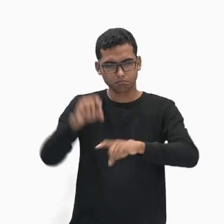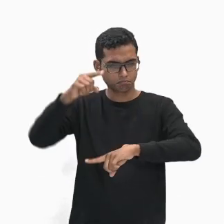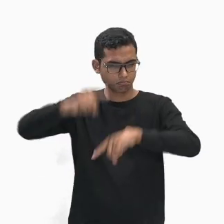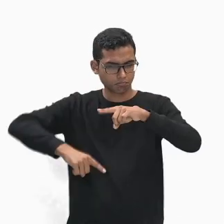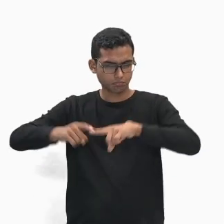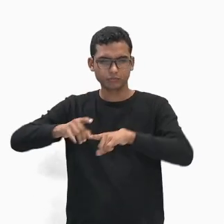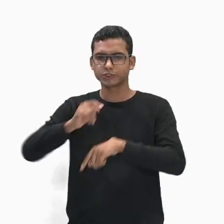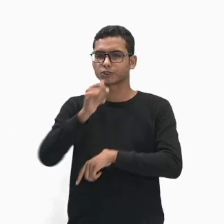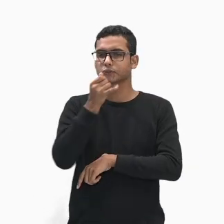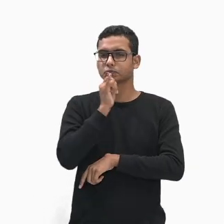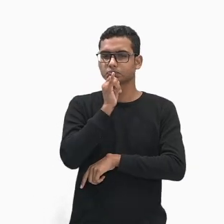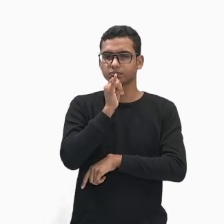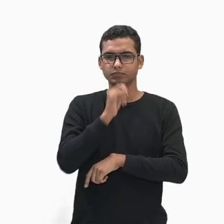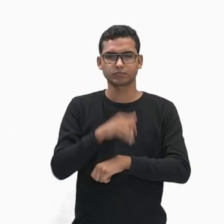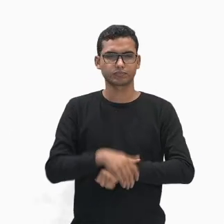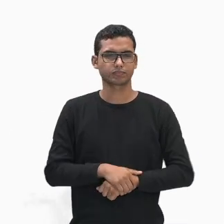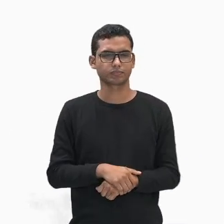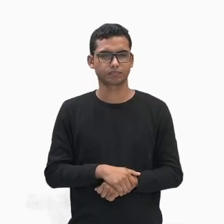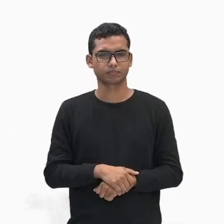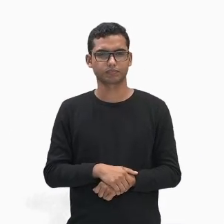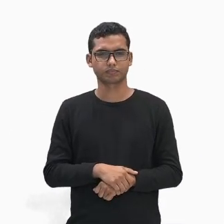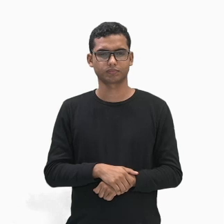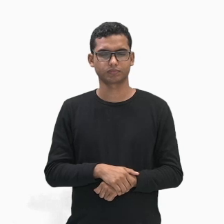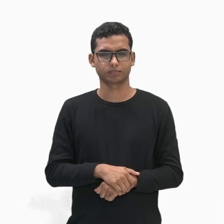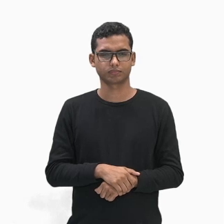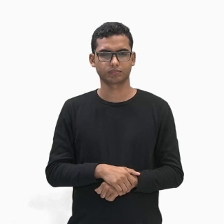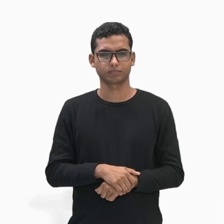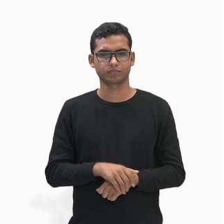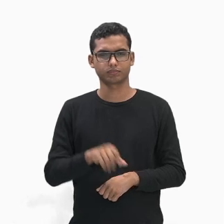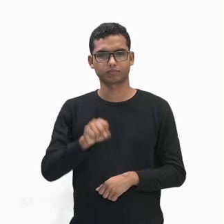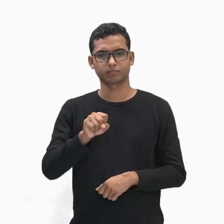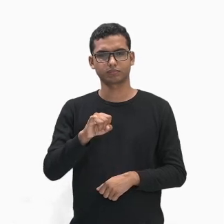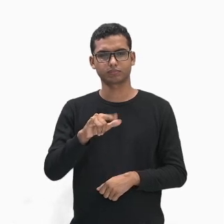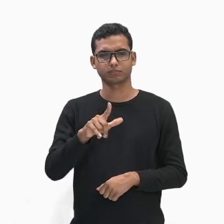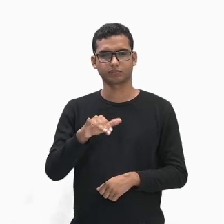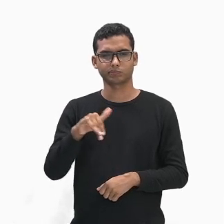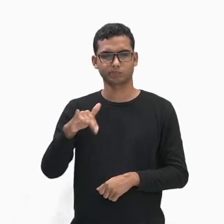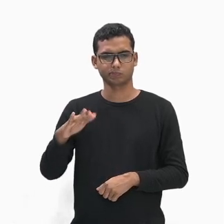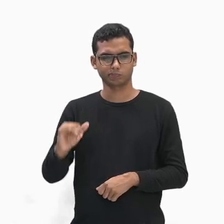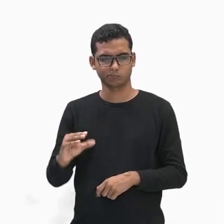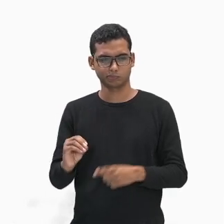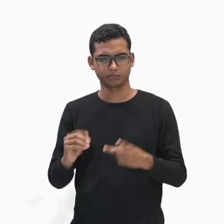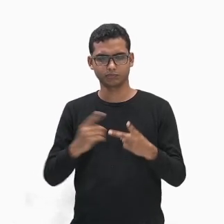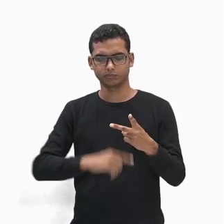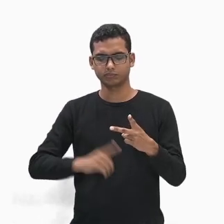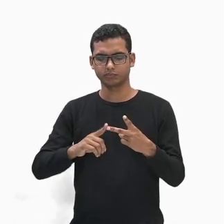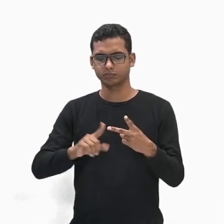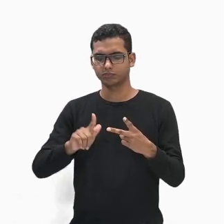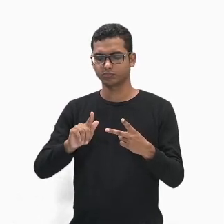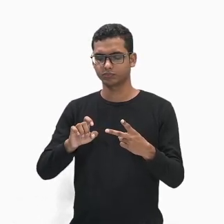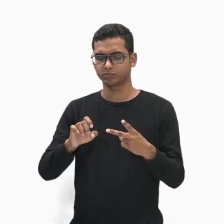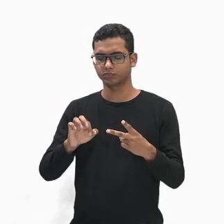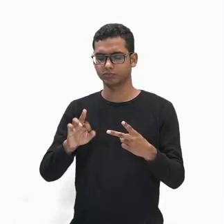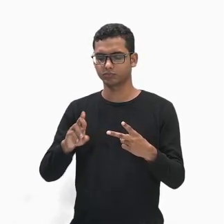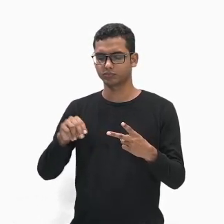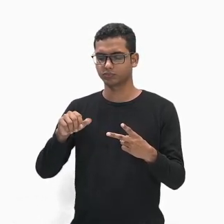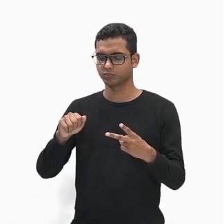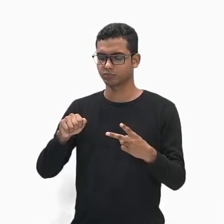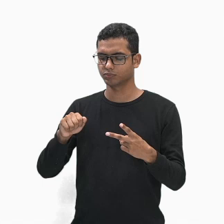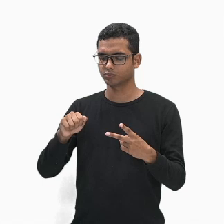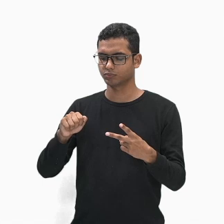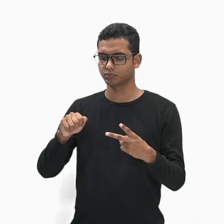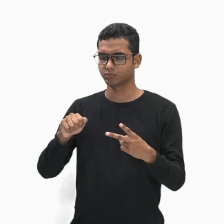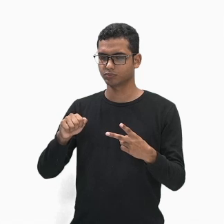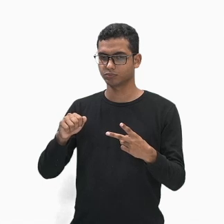comuns de semicondutores são o silício e o germânio. Então, você